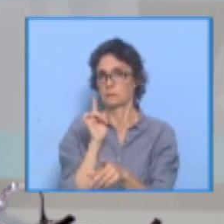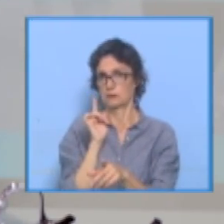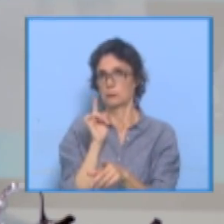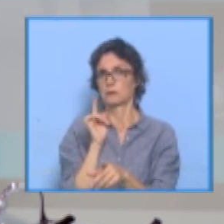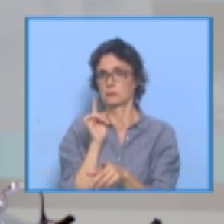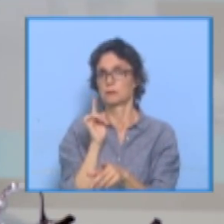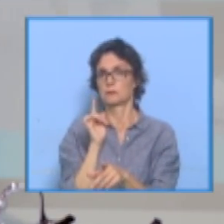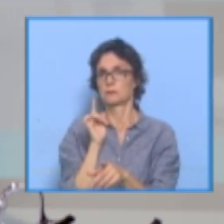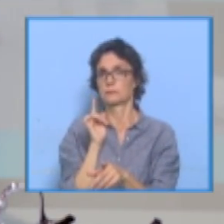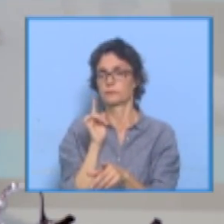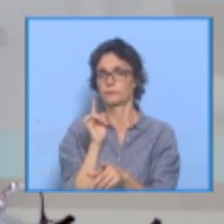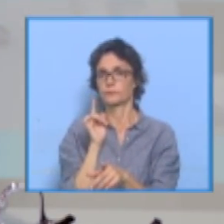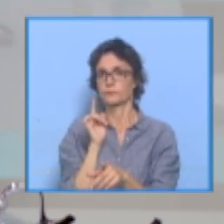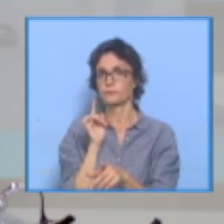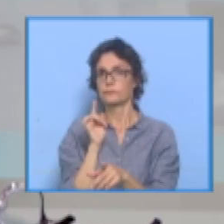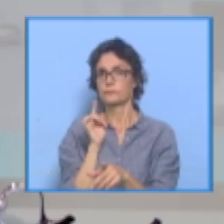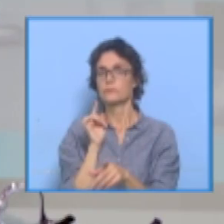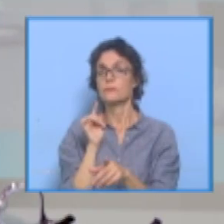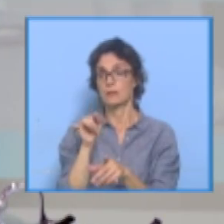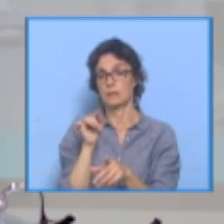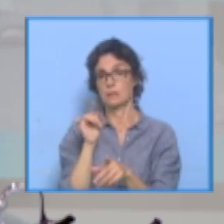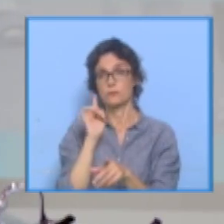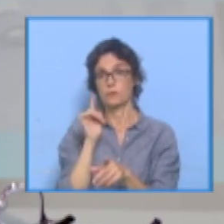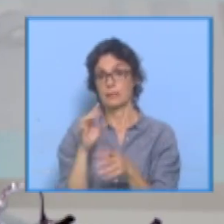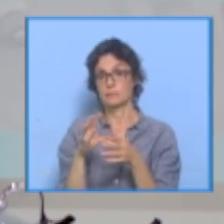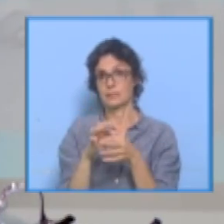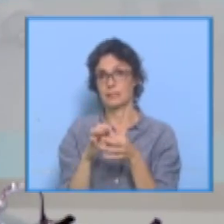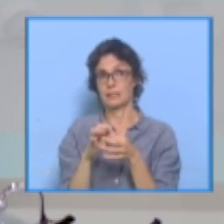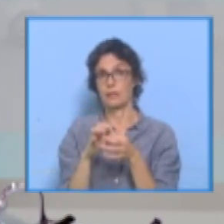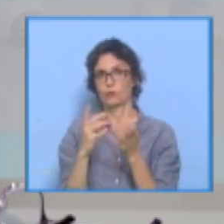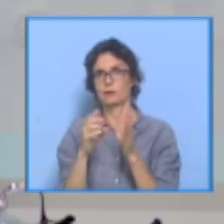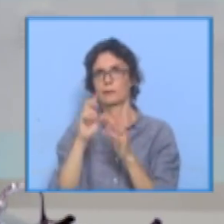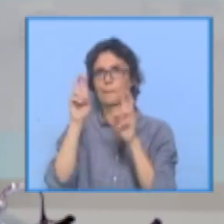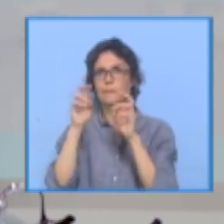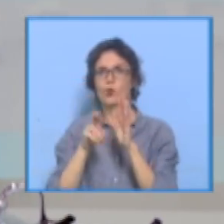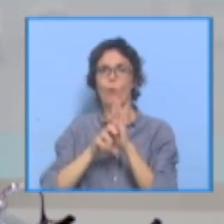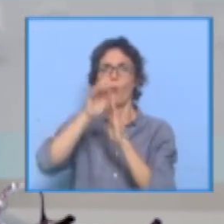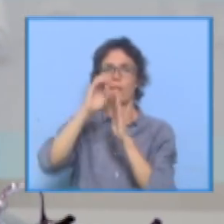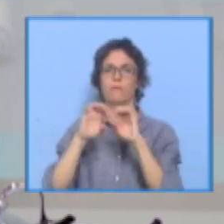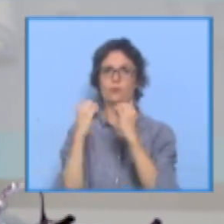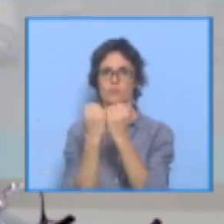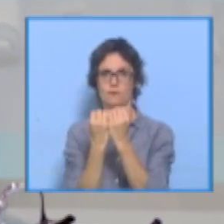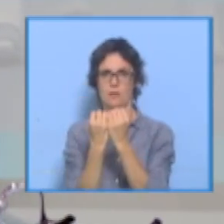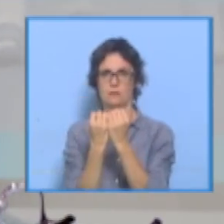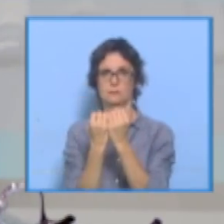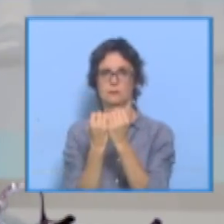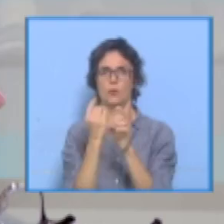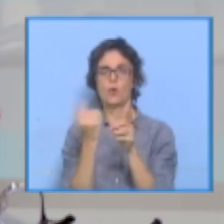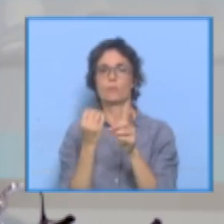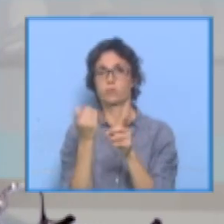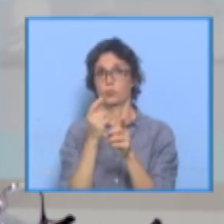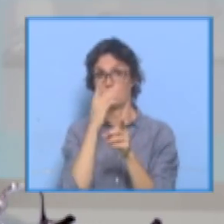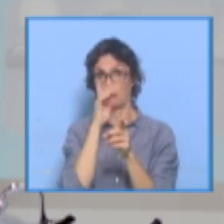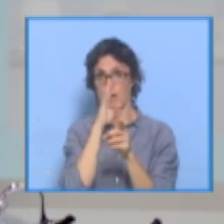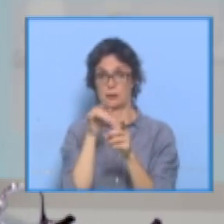funcione aquilo que é o elevador social, para que meninos que não têm essas possibilidades de